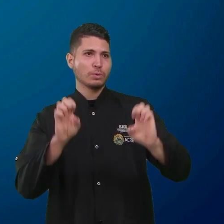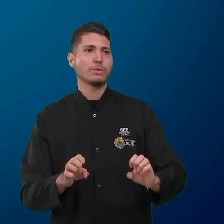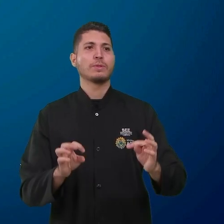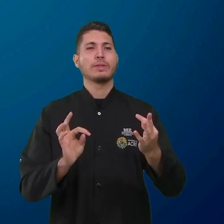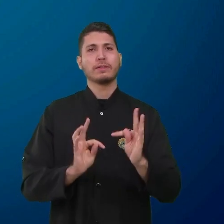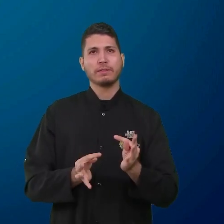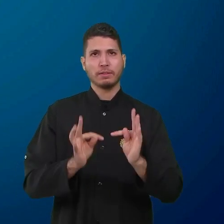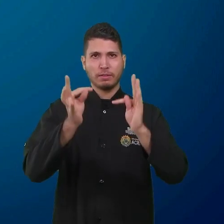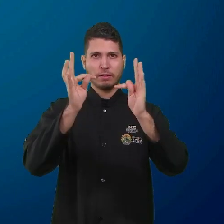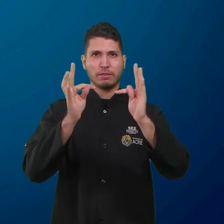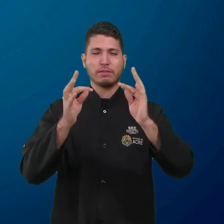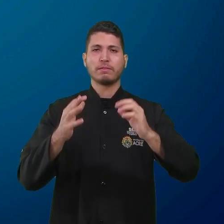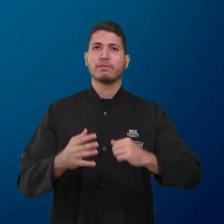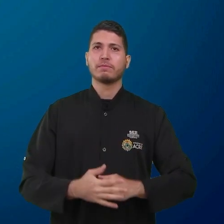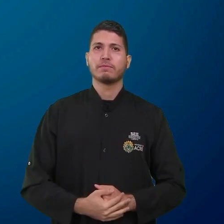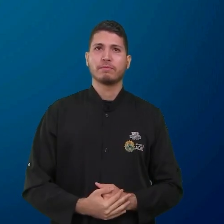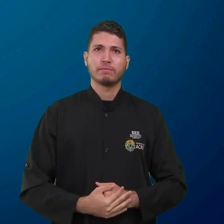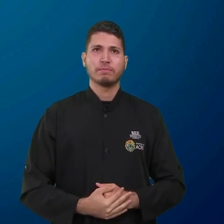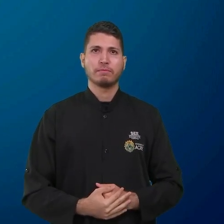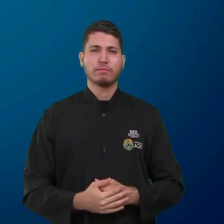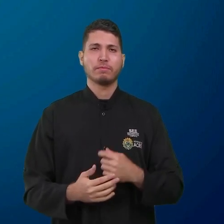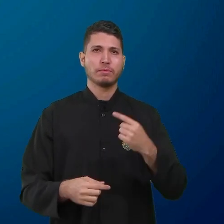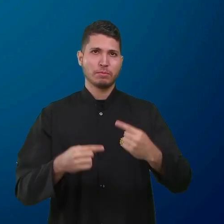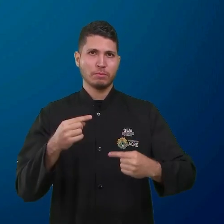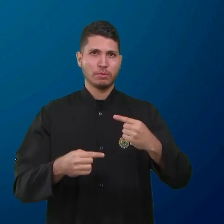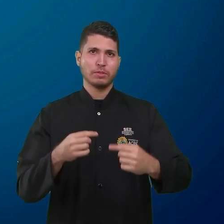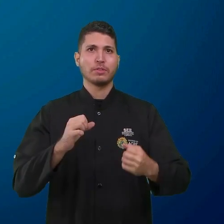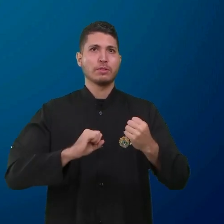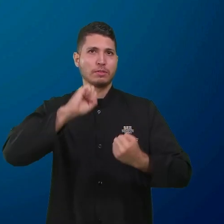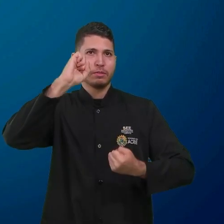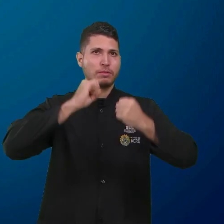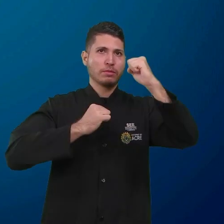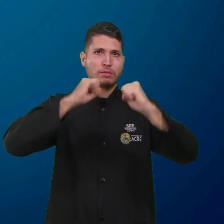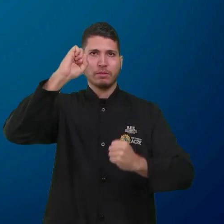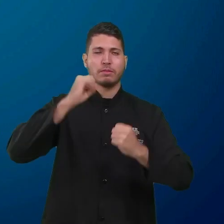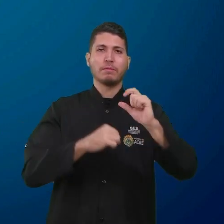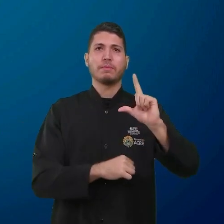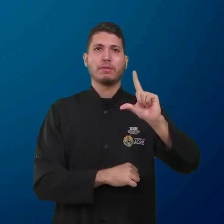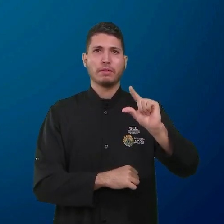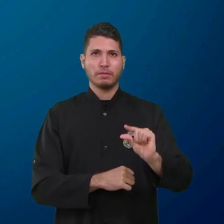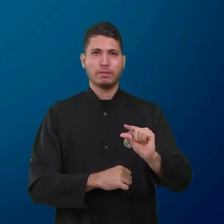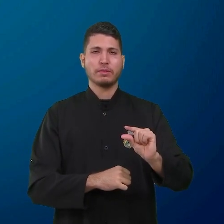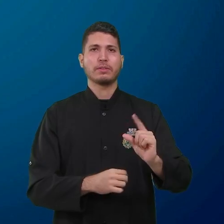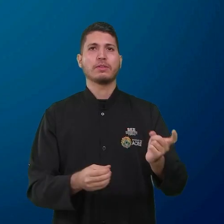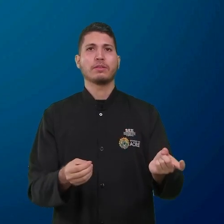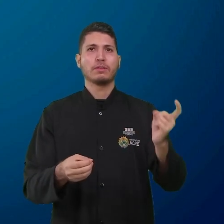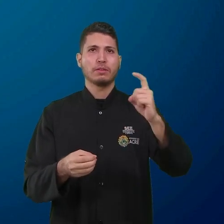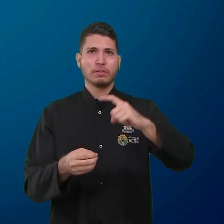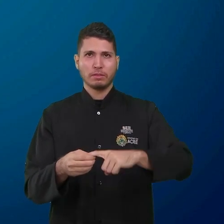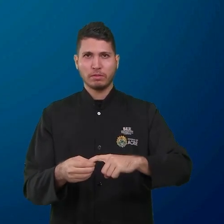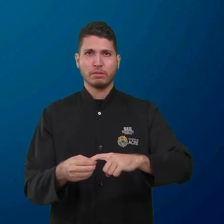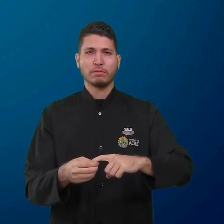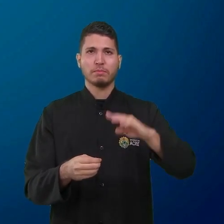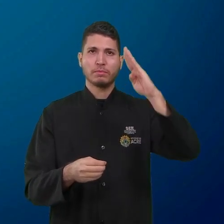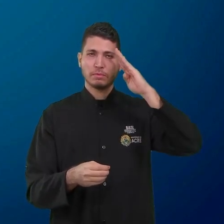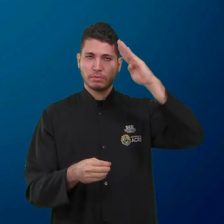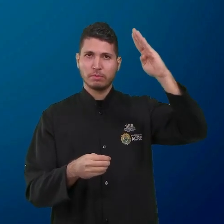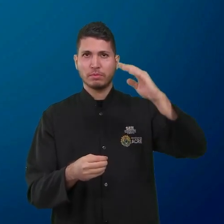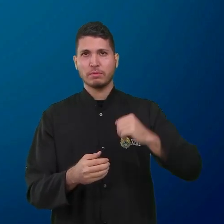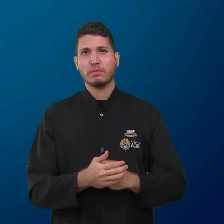inovação local e aqui políticas industriais para reduzir a dependência, principalmente